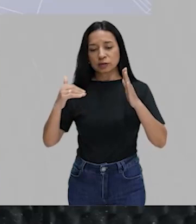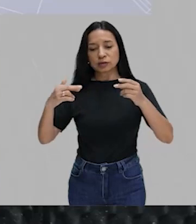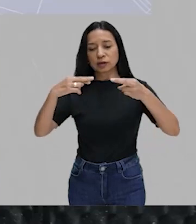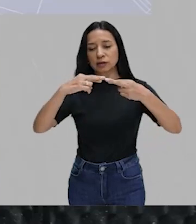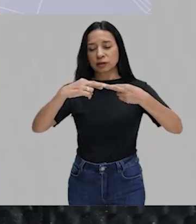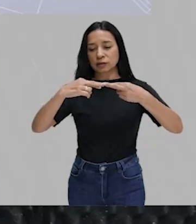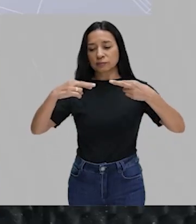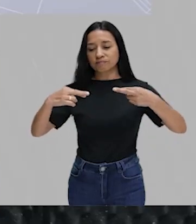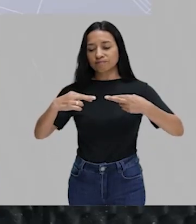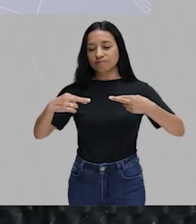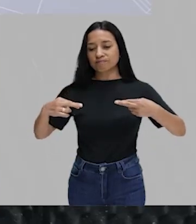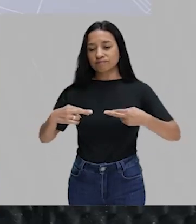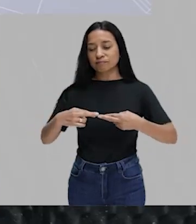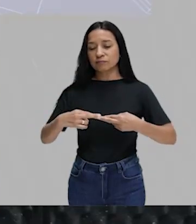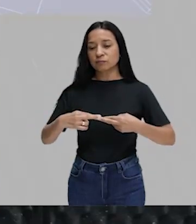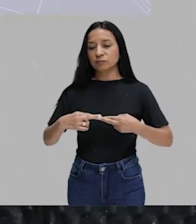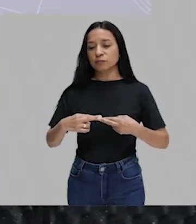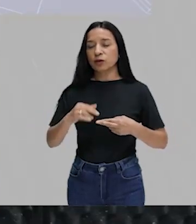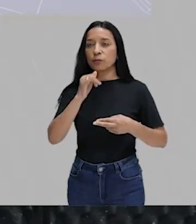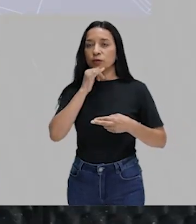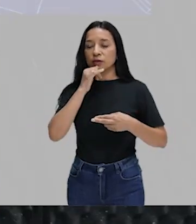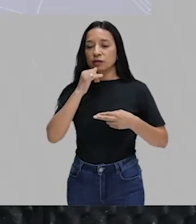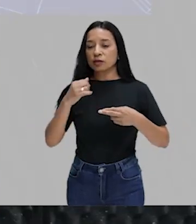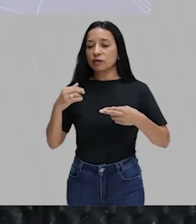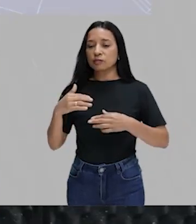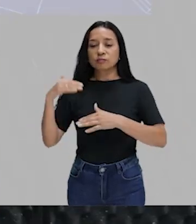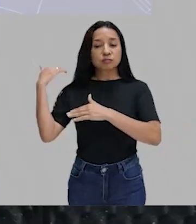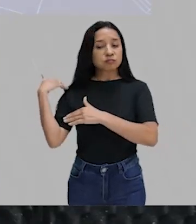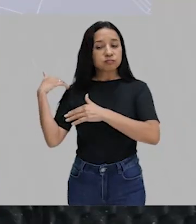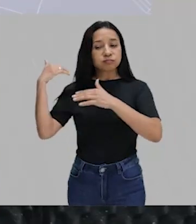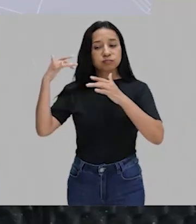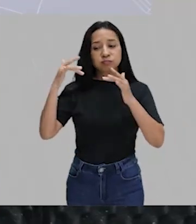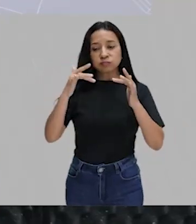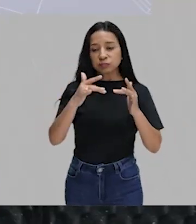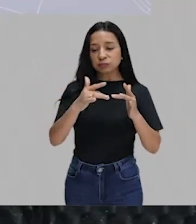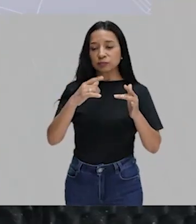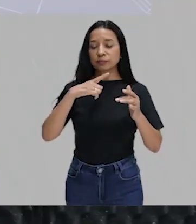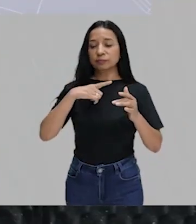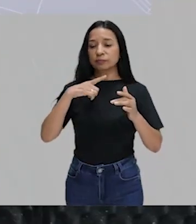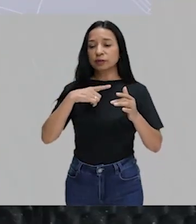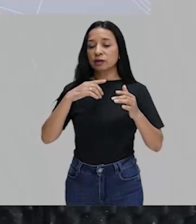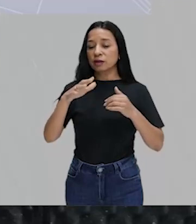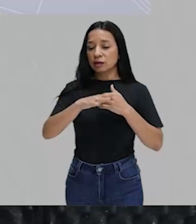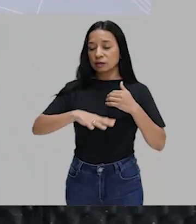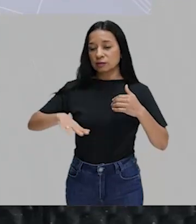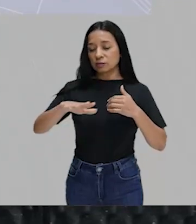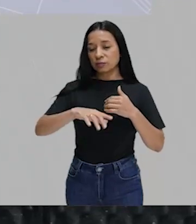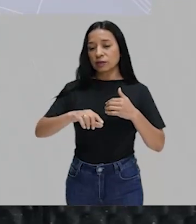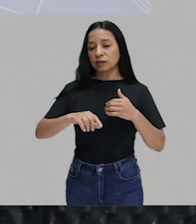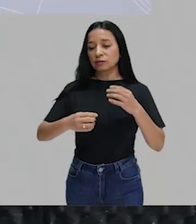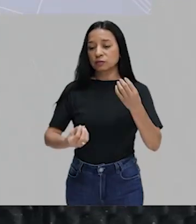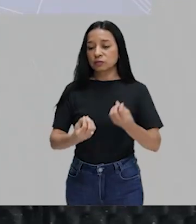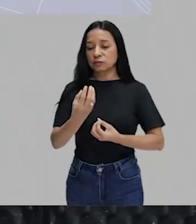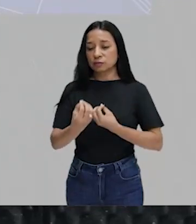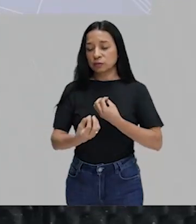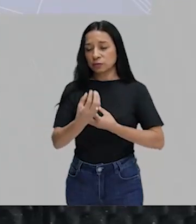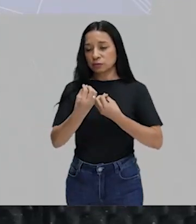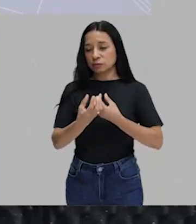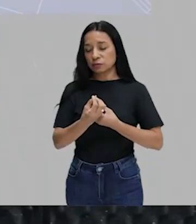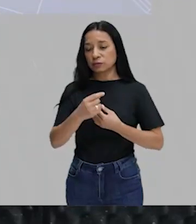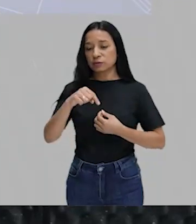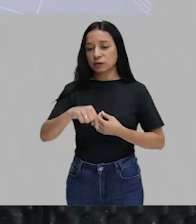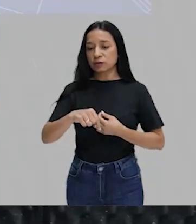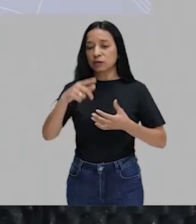rimas. Aquela rima lá da era clássica volta a ter espaços nas produções